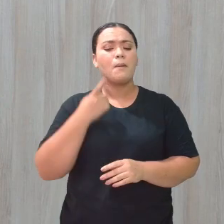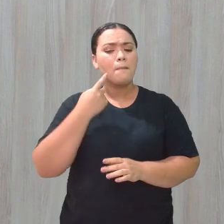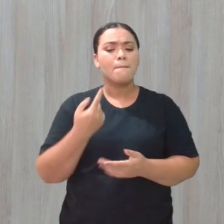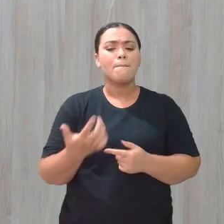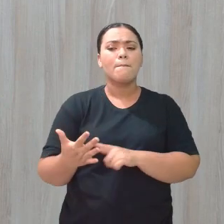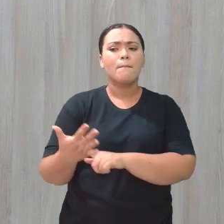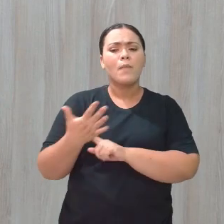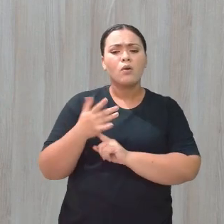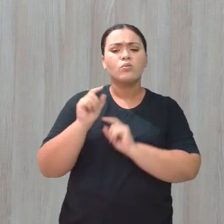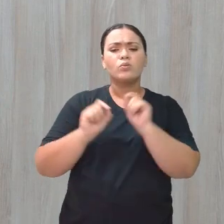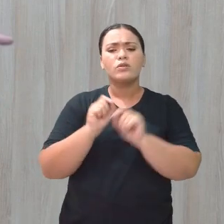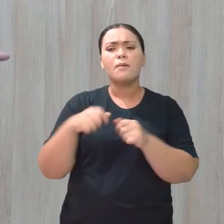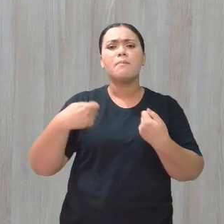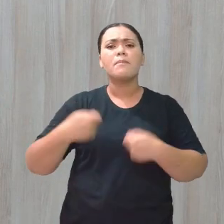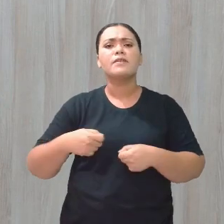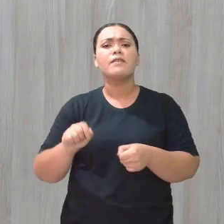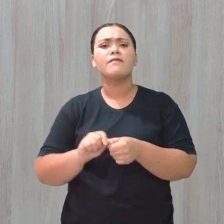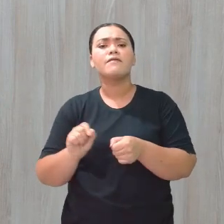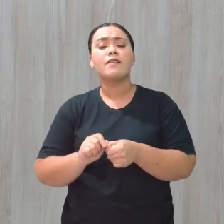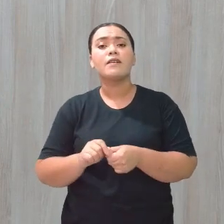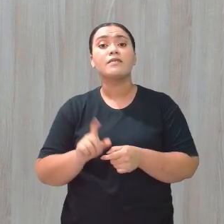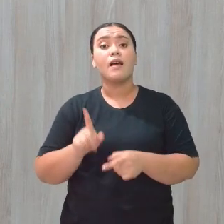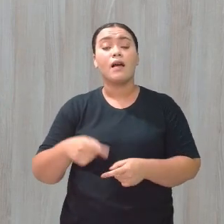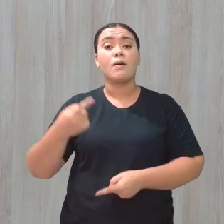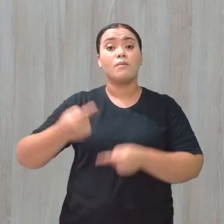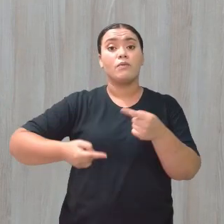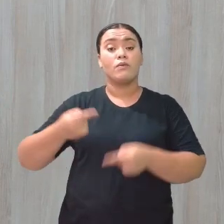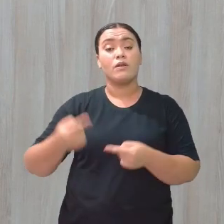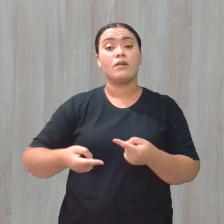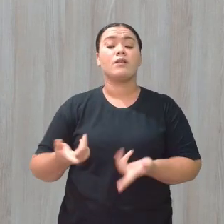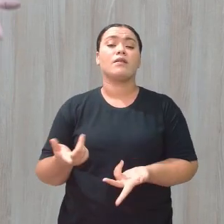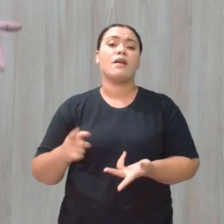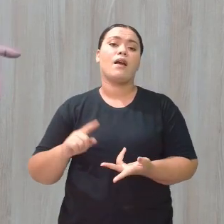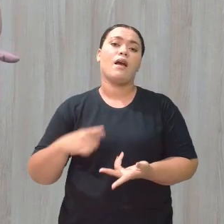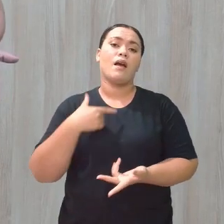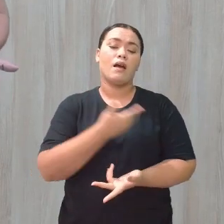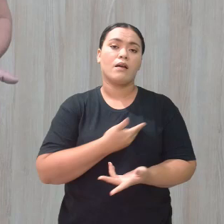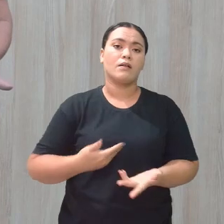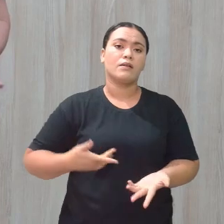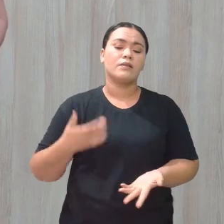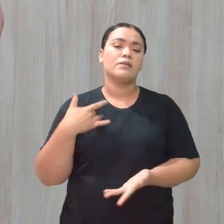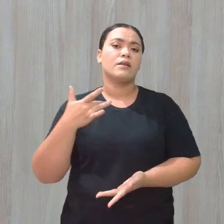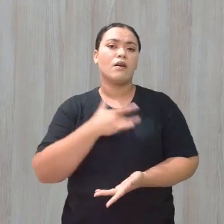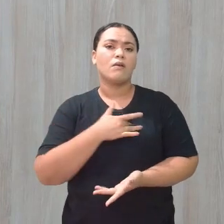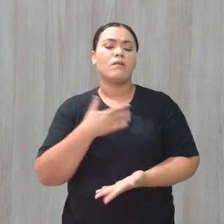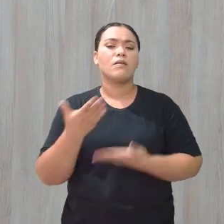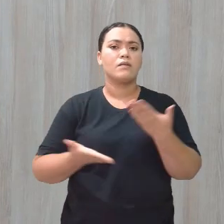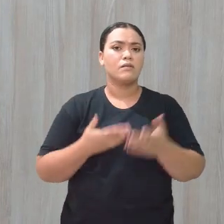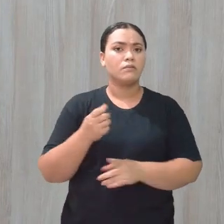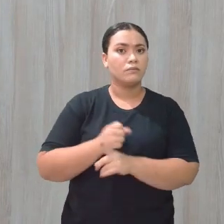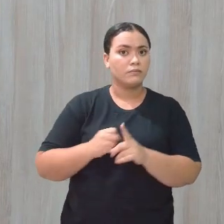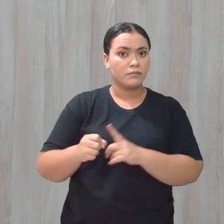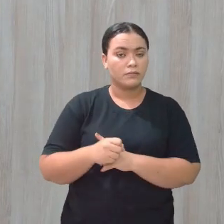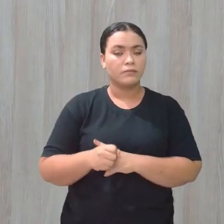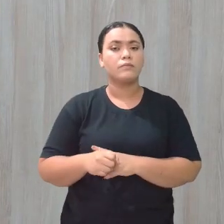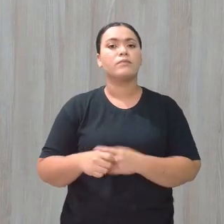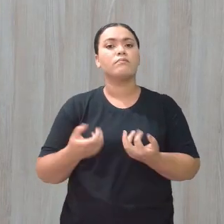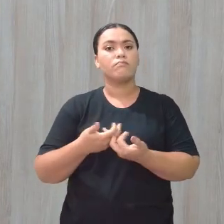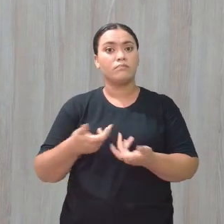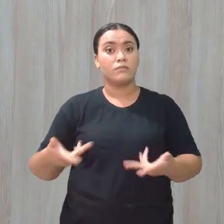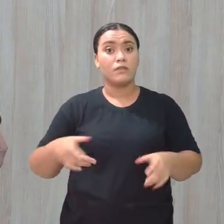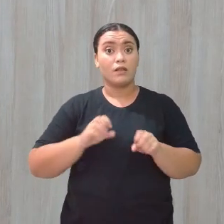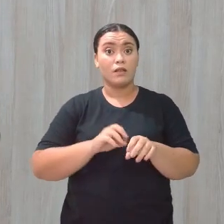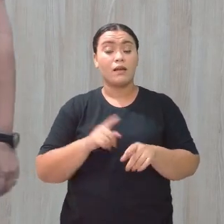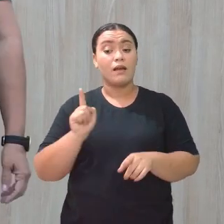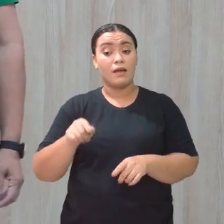que é necessário fazer em termos de políticas públicas de saúde, de educação e de assistência, para que esse estudante chegue